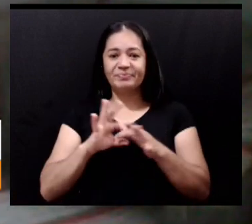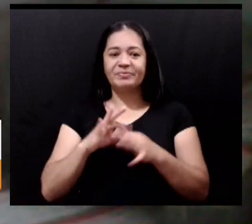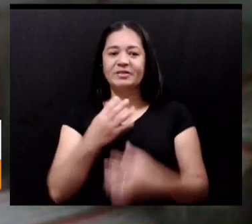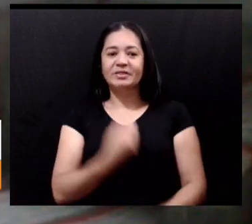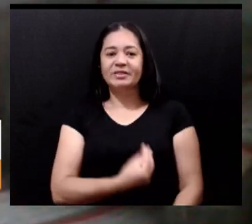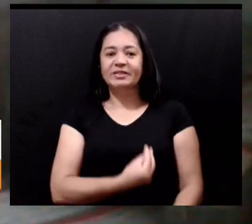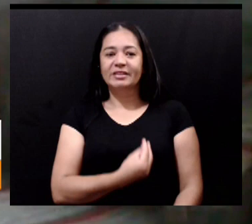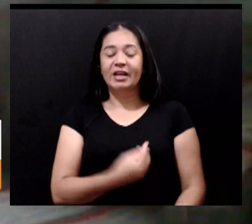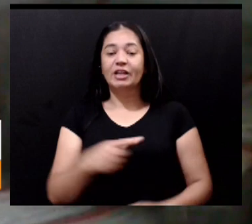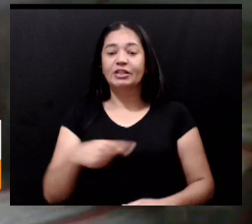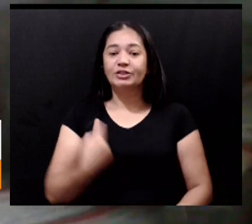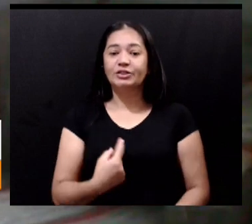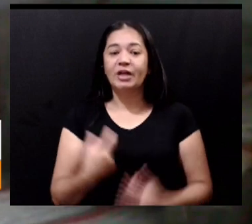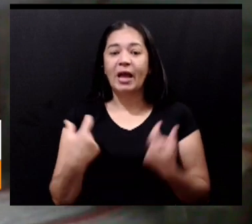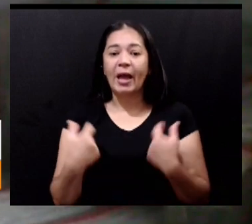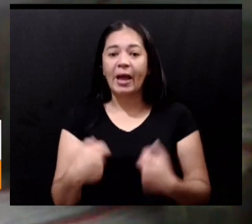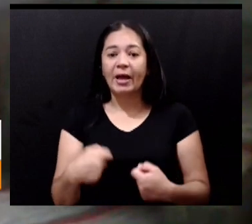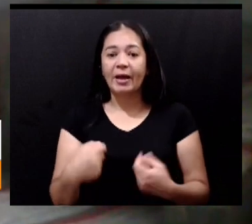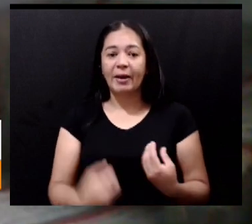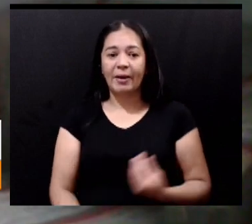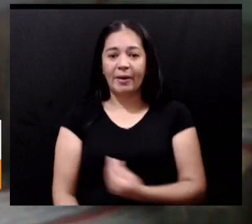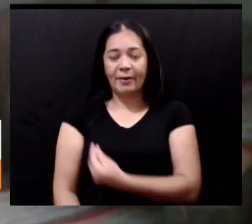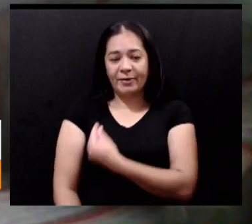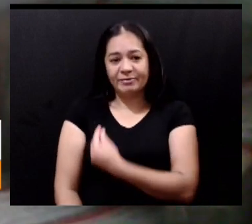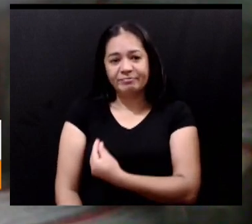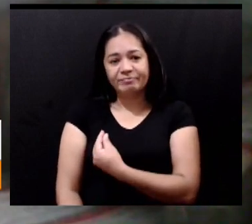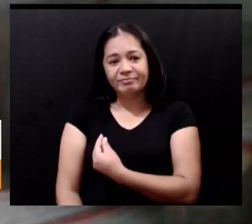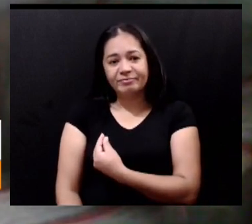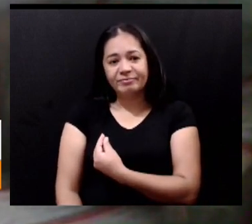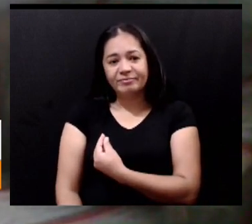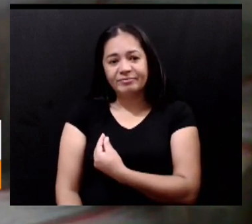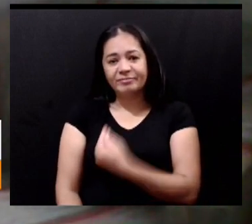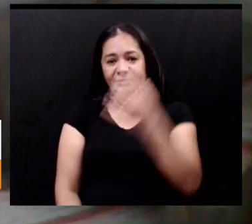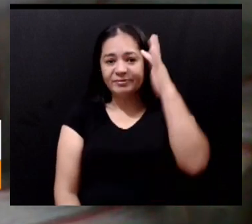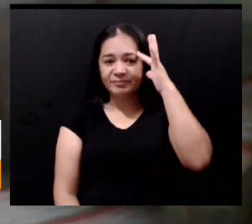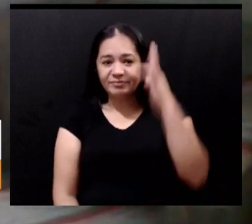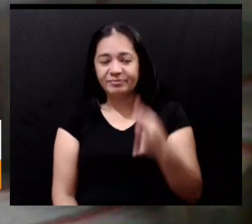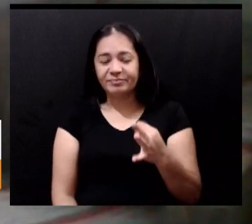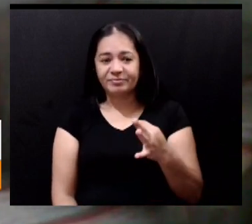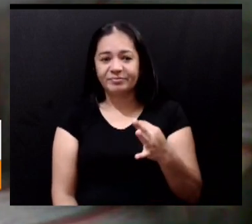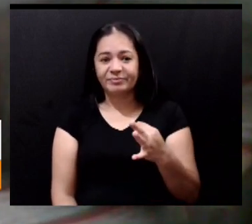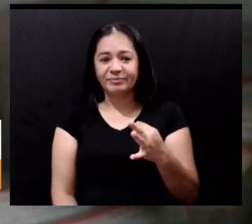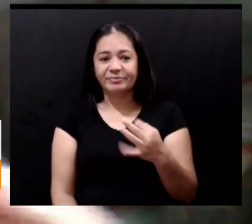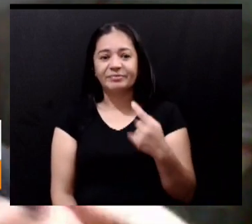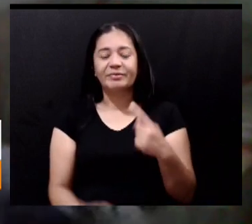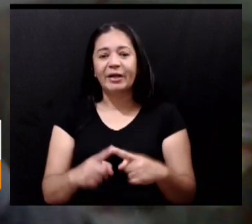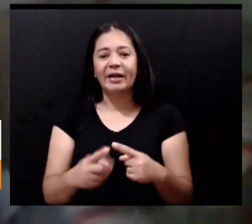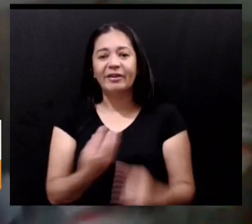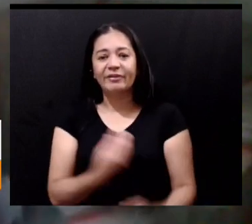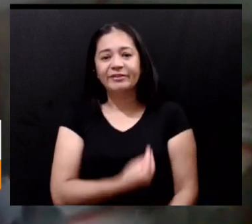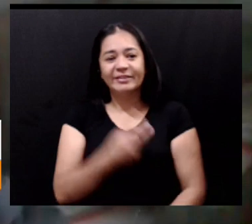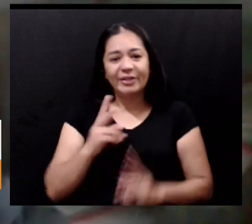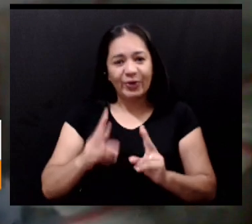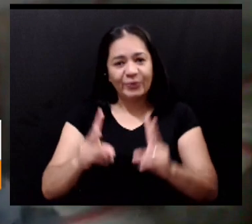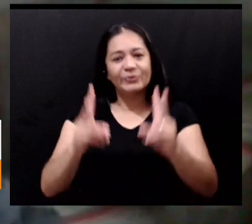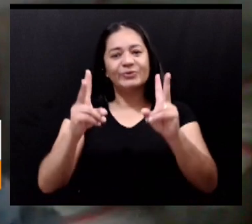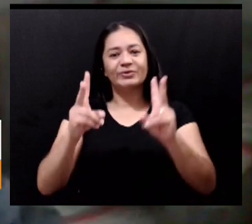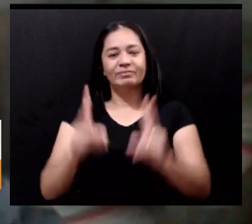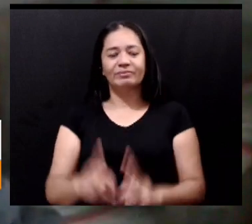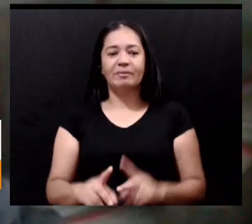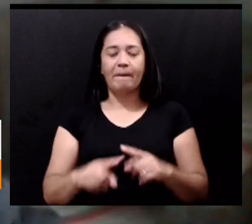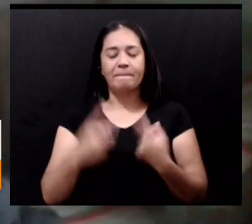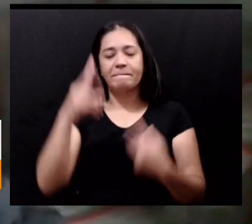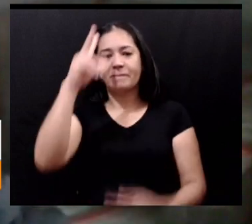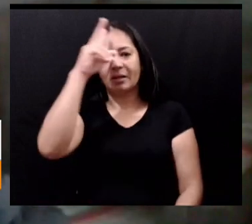a viver esse amor sem a presença dessa pessoa, porque a vida continua. Uhum. Mas a história